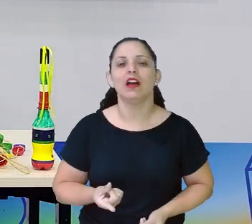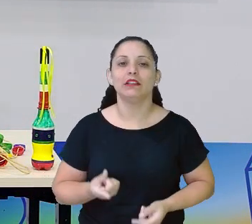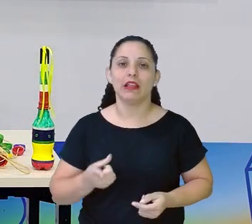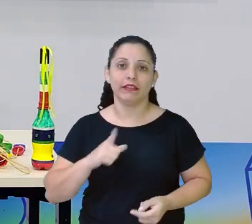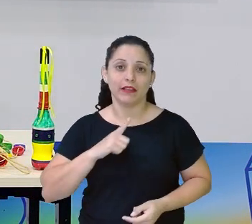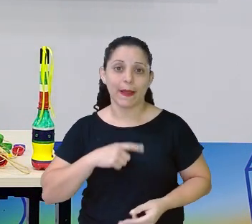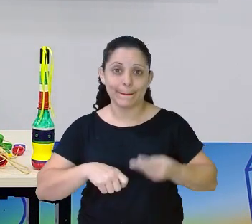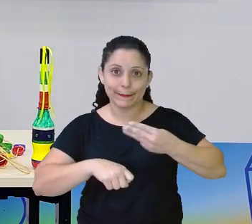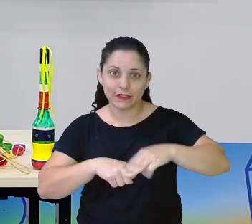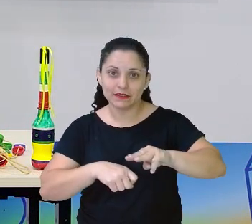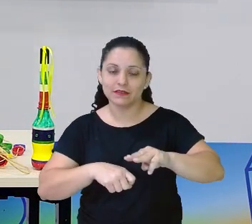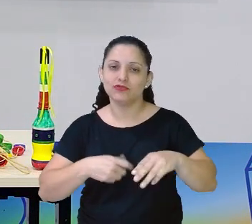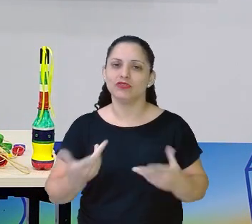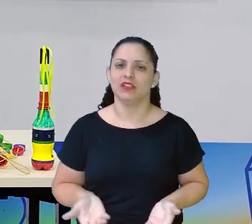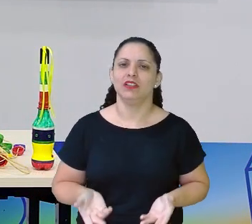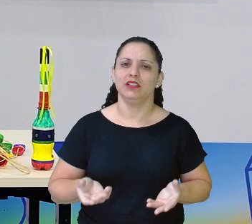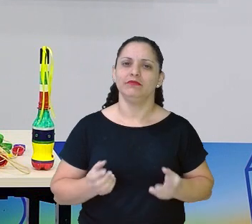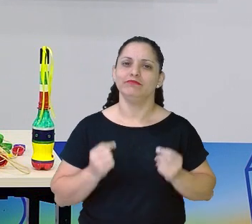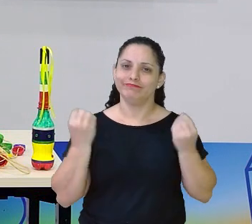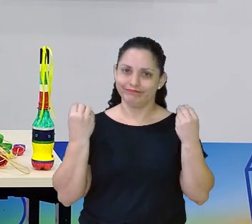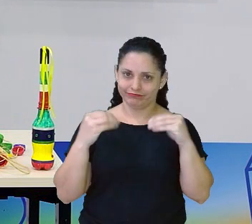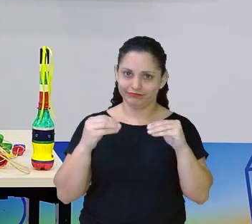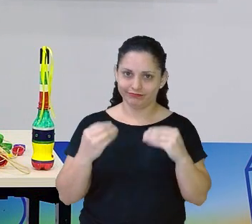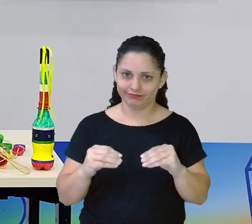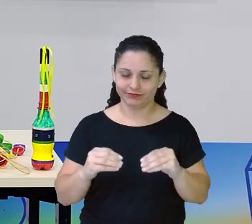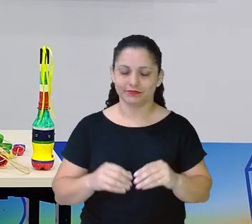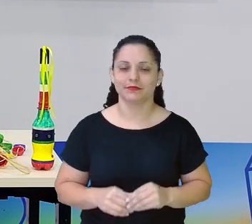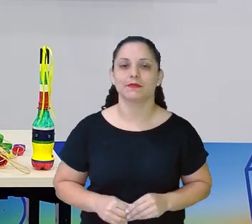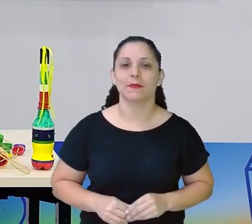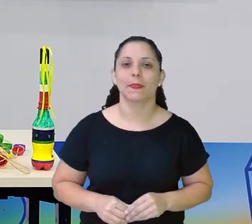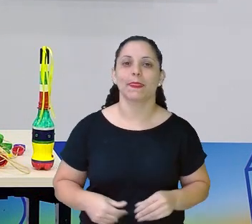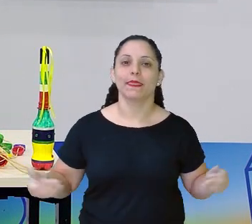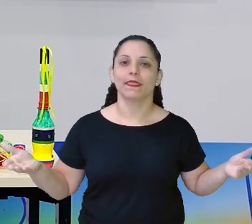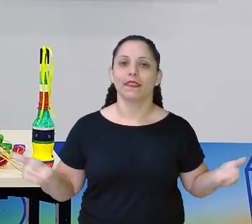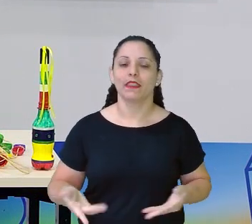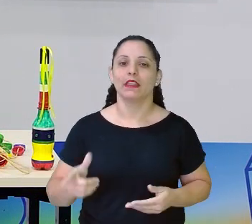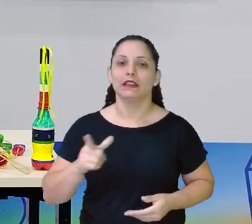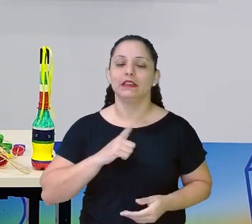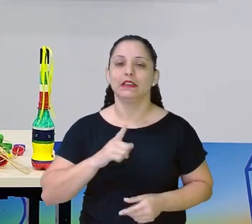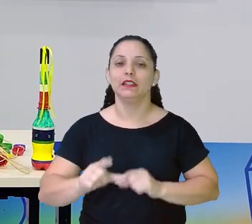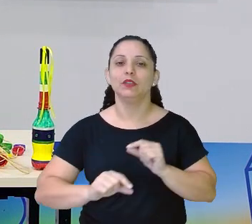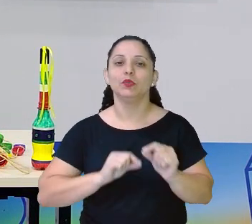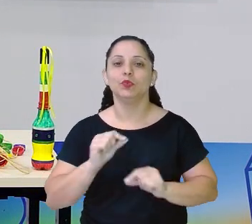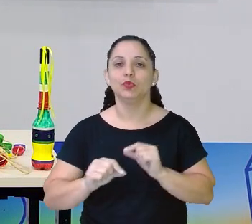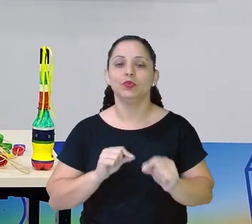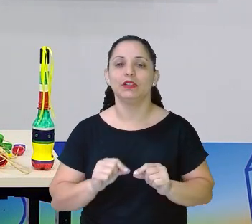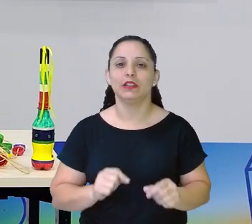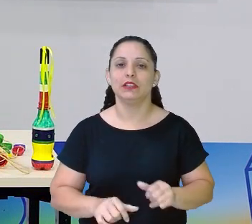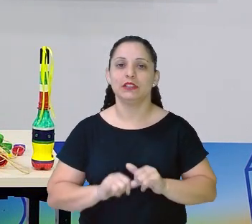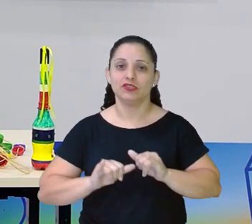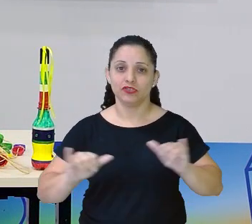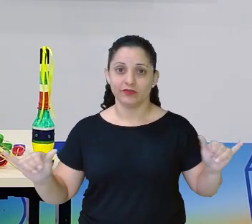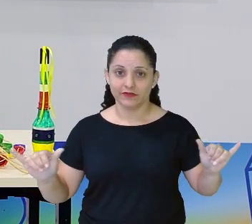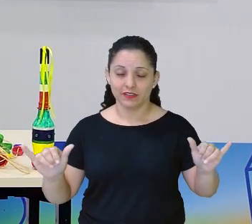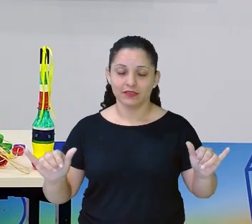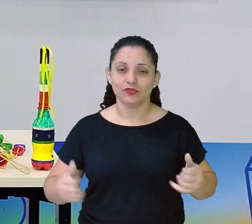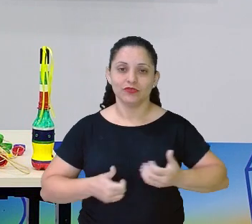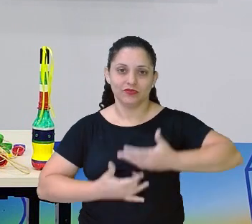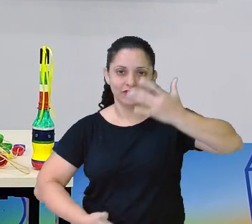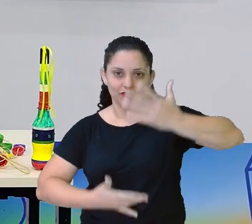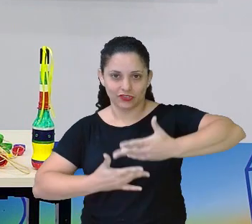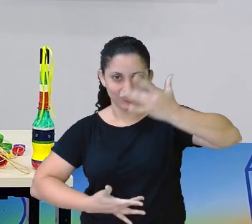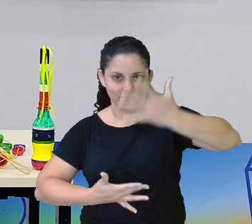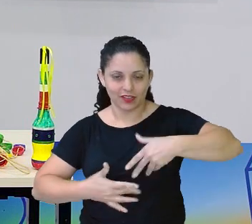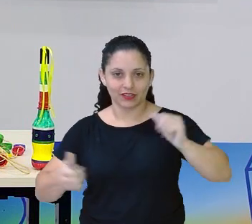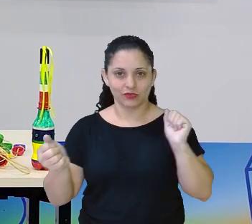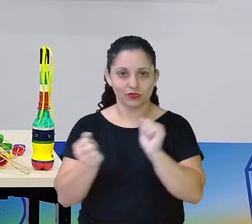seu recado. E para fazer esse elo, né, para fazer esse link, passar os recados de vocês para mim aqui, junto no estúdio,